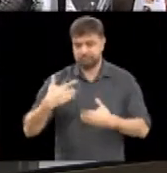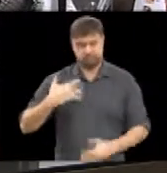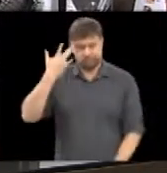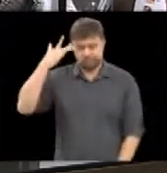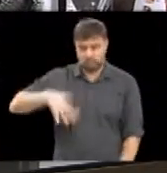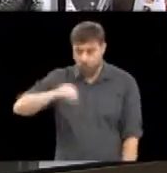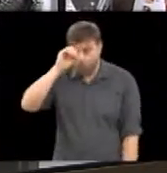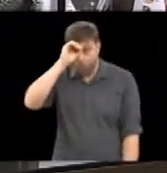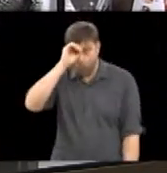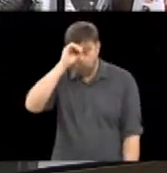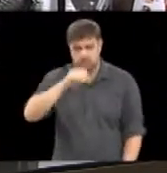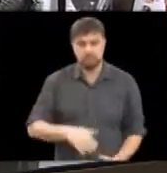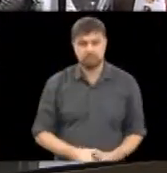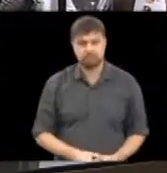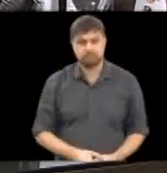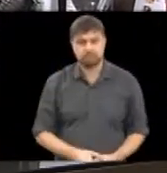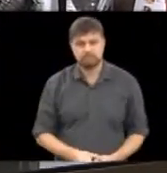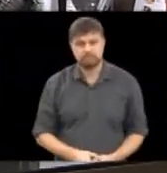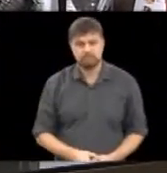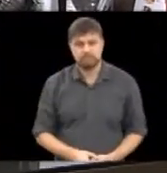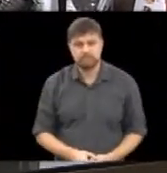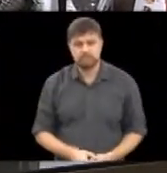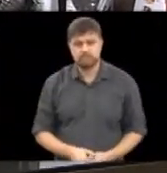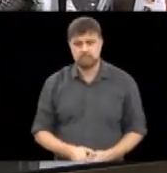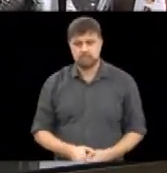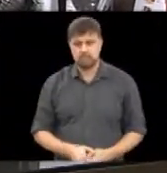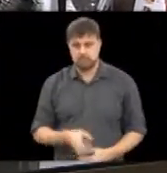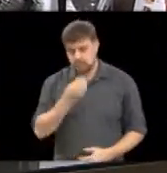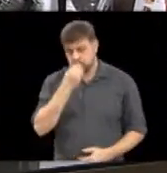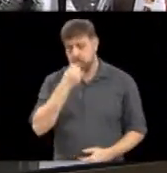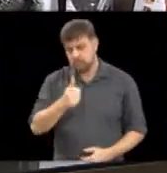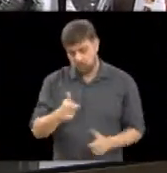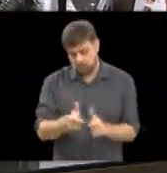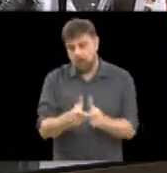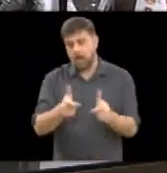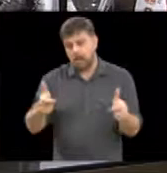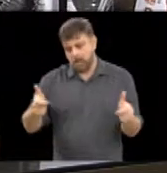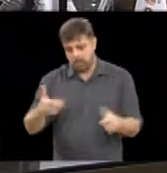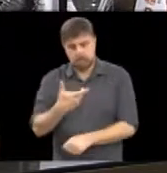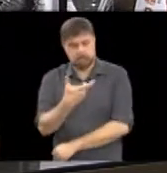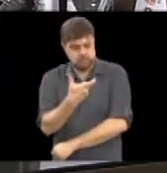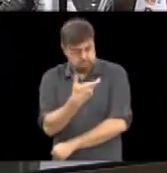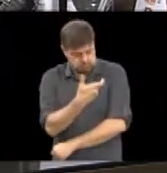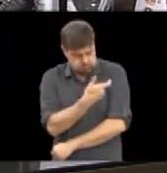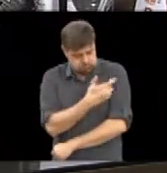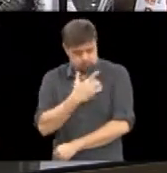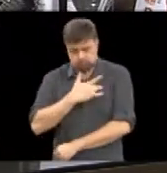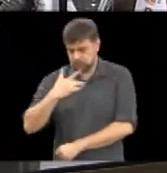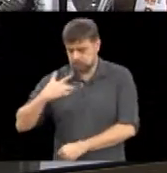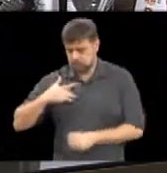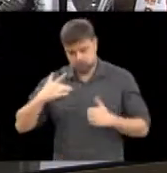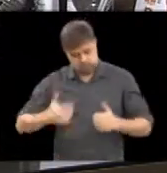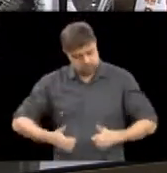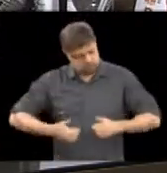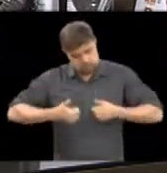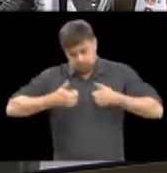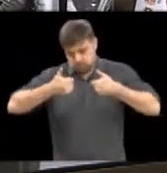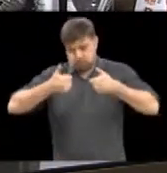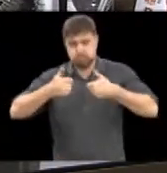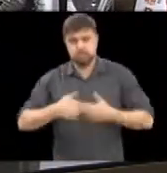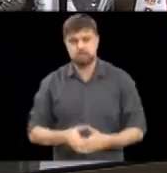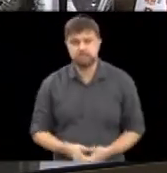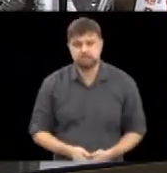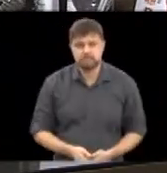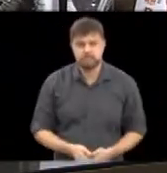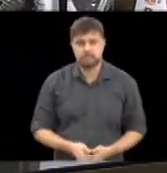não conhece totalmente. Mas, assim, ainda bem que a grande maioria responde bem com a imunoterapia, que são as